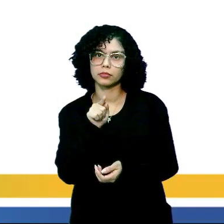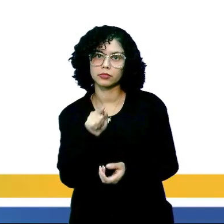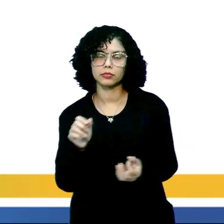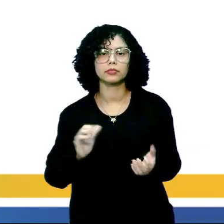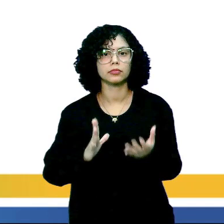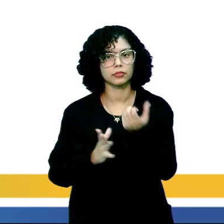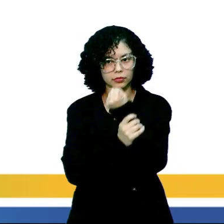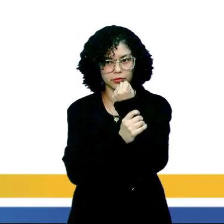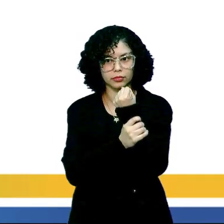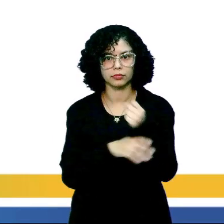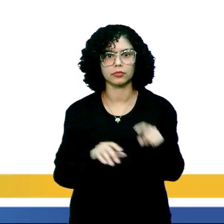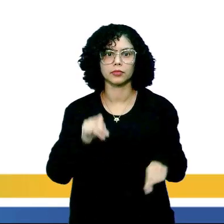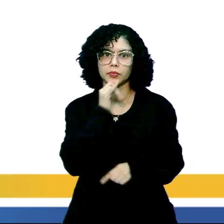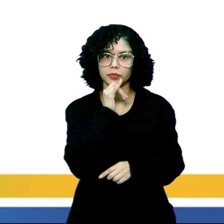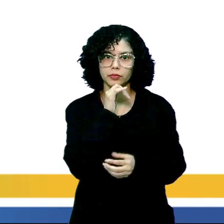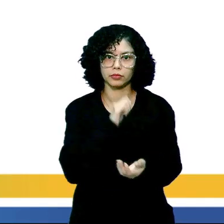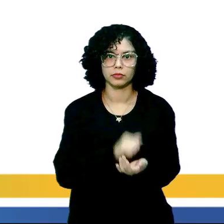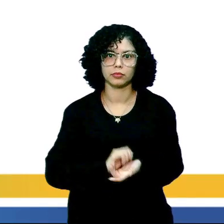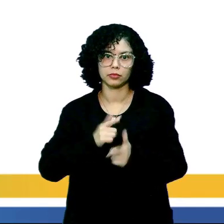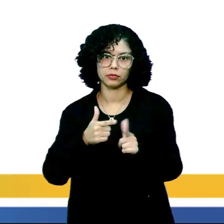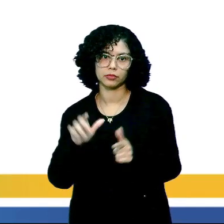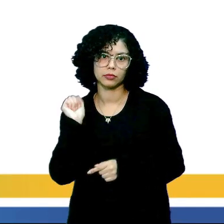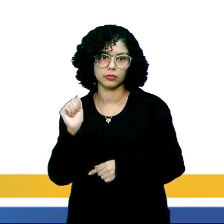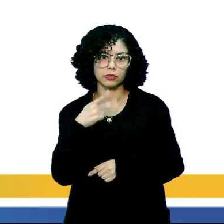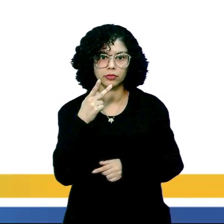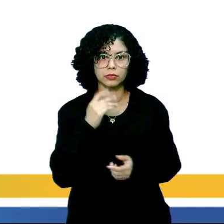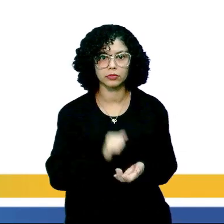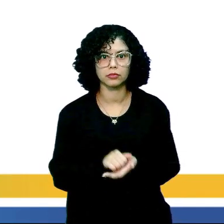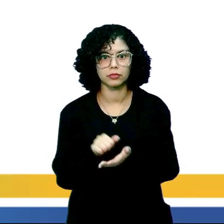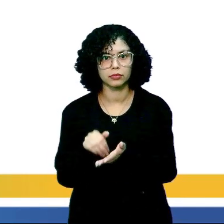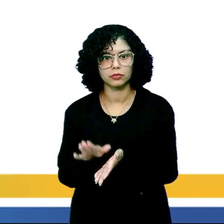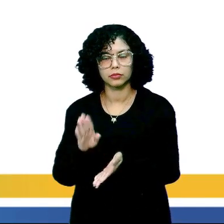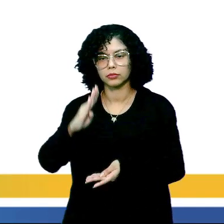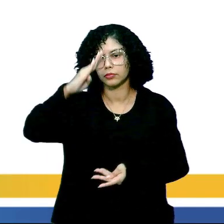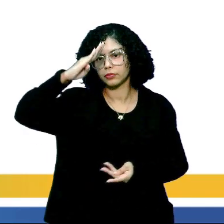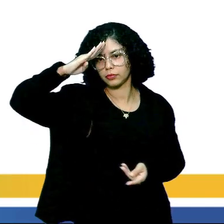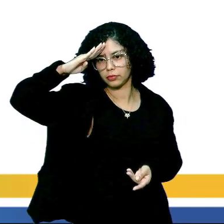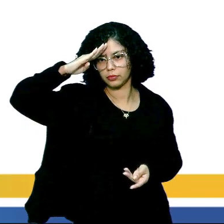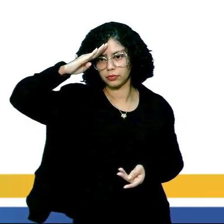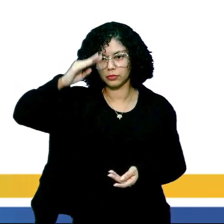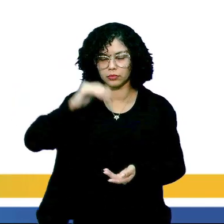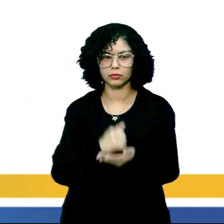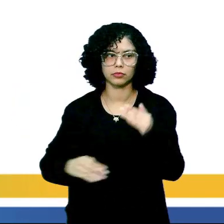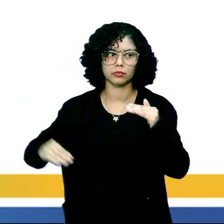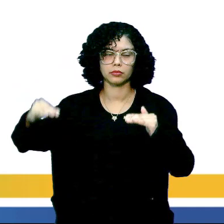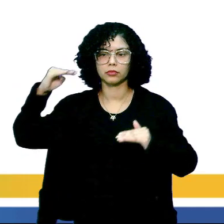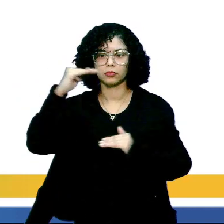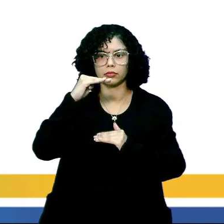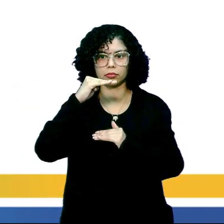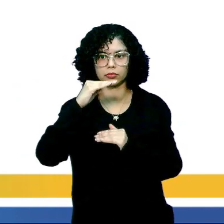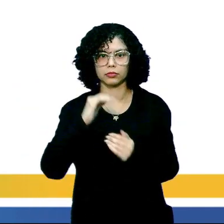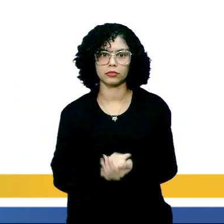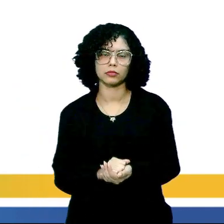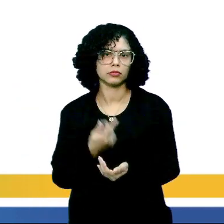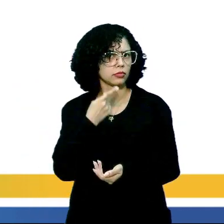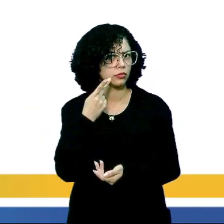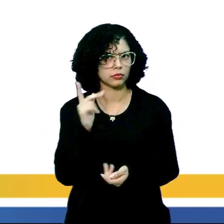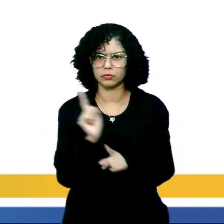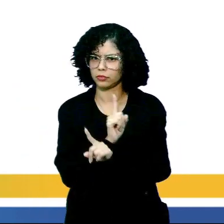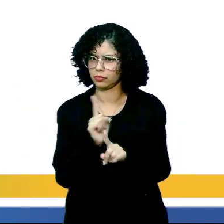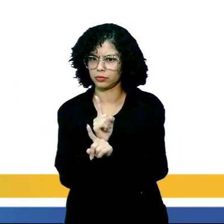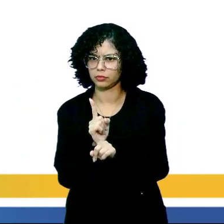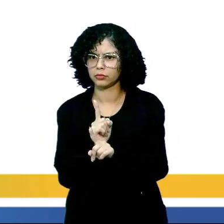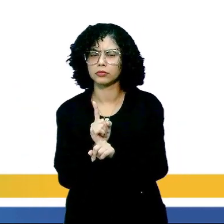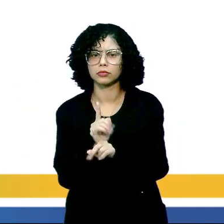se agarrar. Por exemplo, a letra A vai falar sobre a eliminação da hierarquia militar. Ninguém está falando de